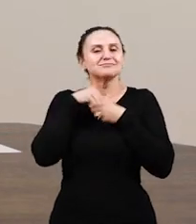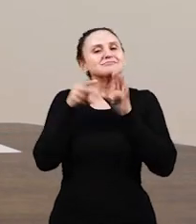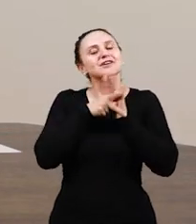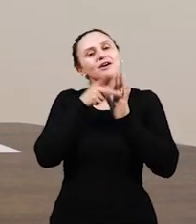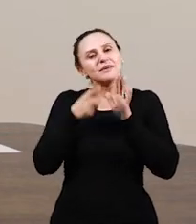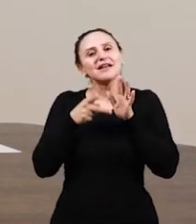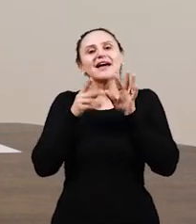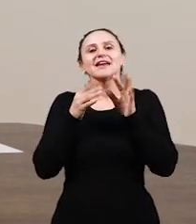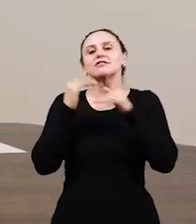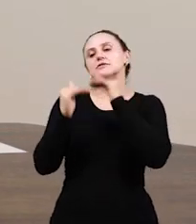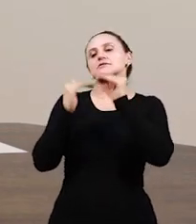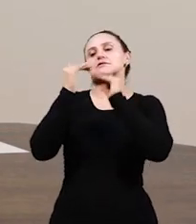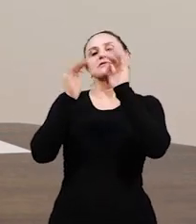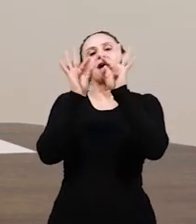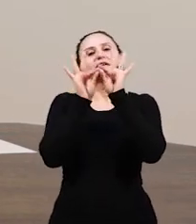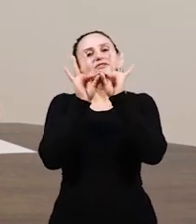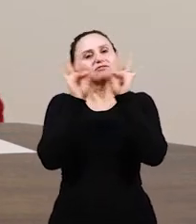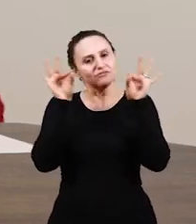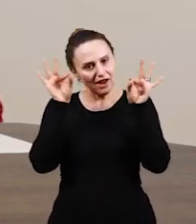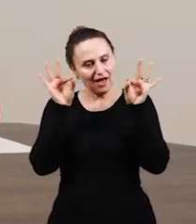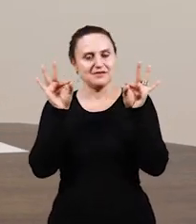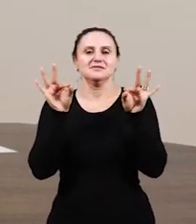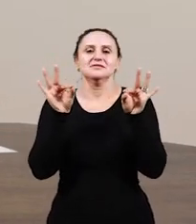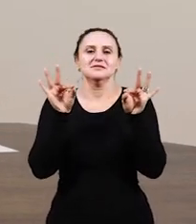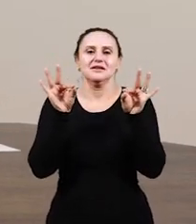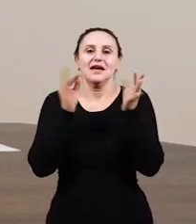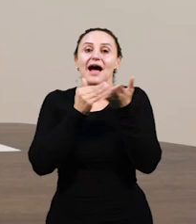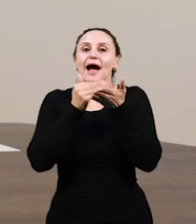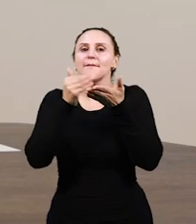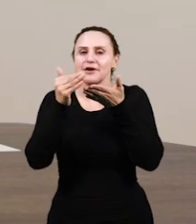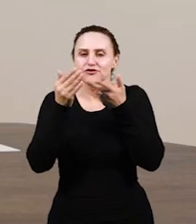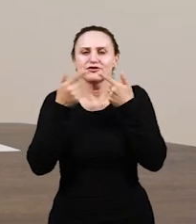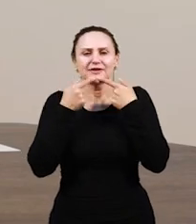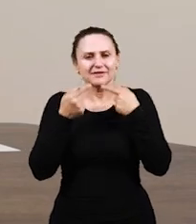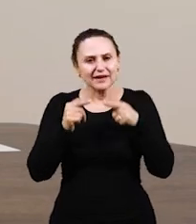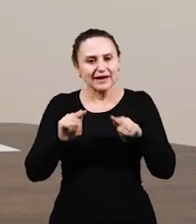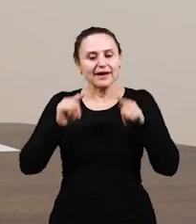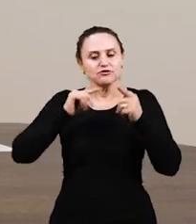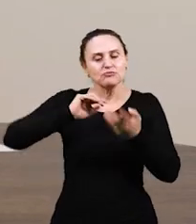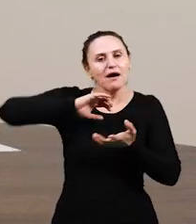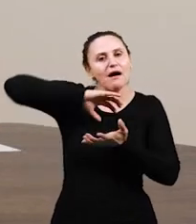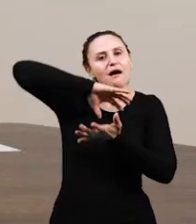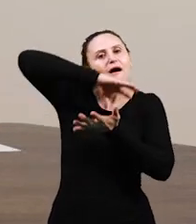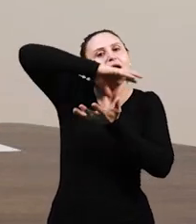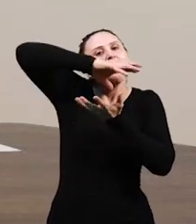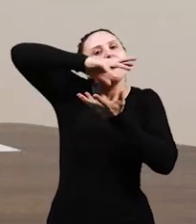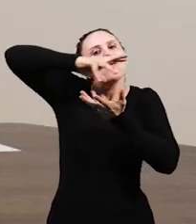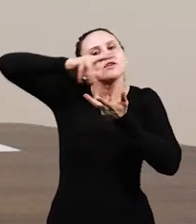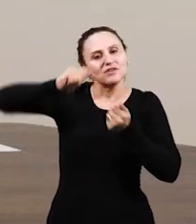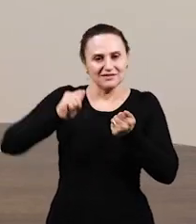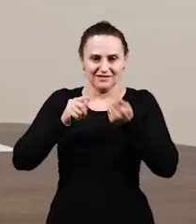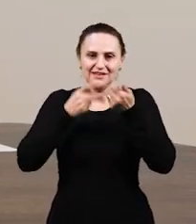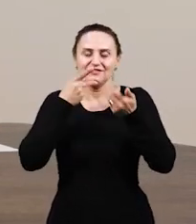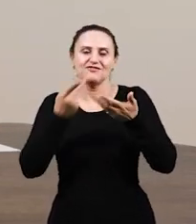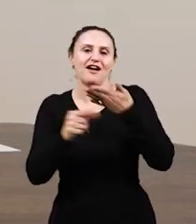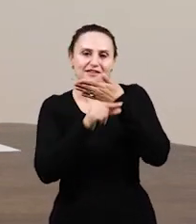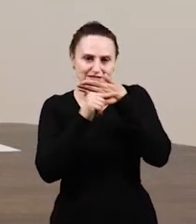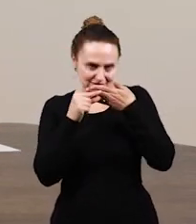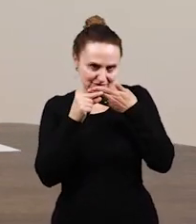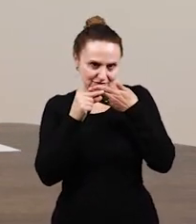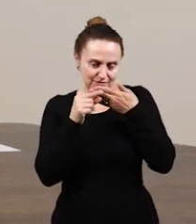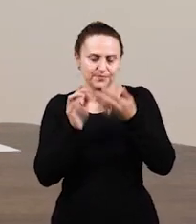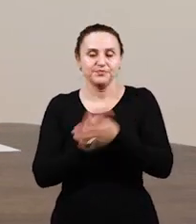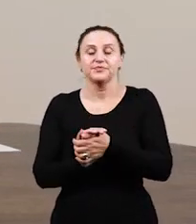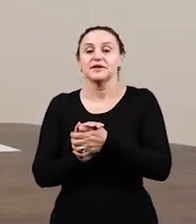desenvolver as frases da língua é a partir dessa a prática universal de que fala o seu like